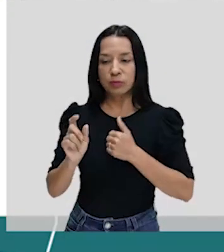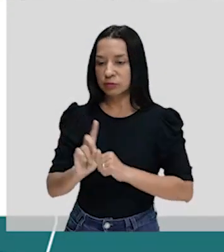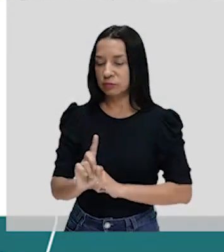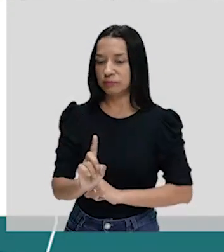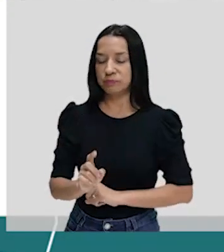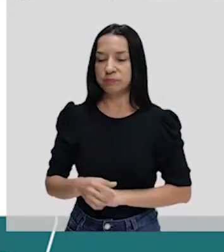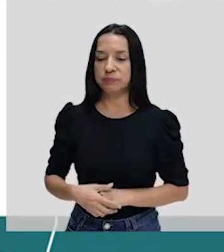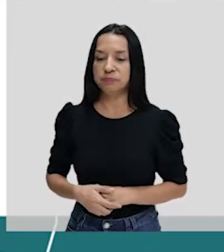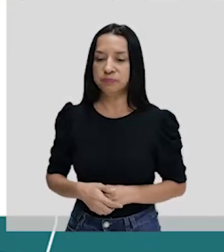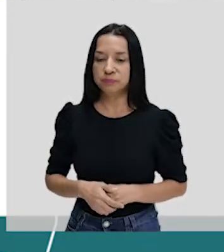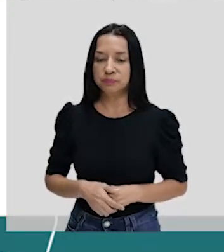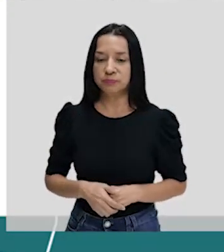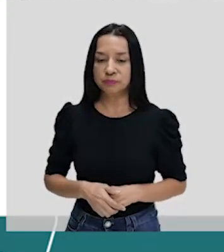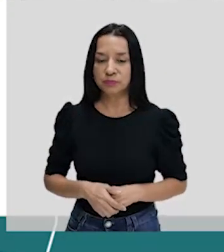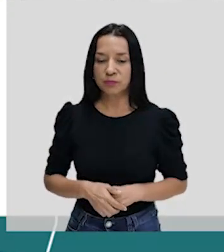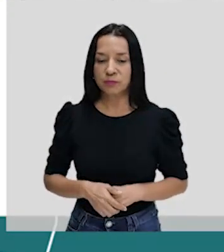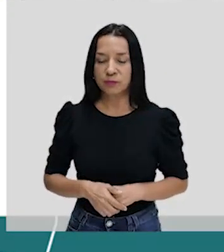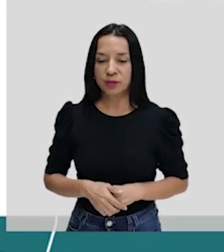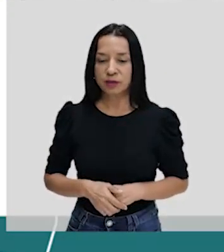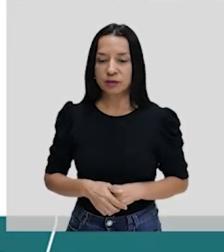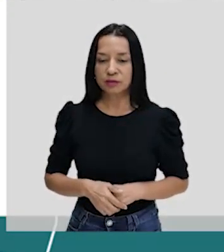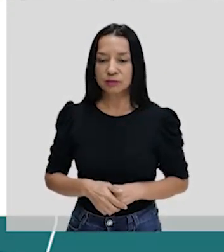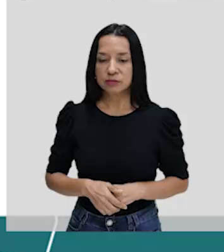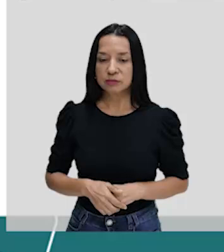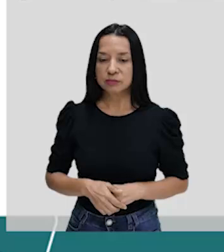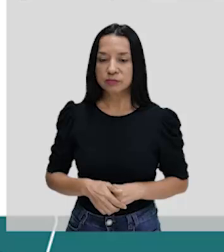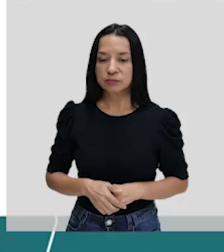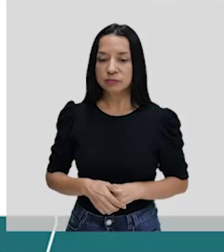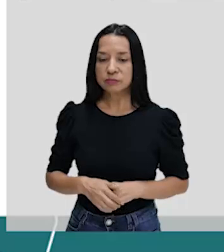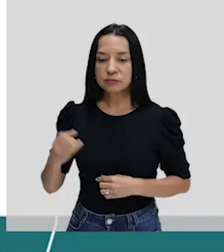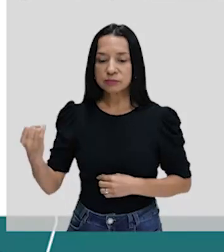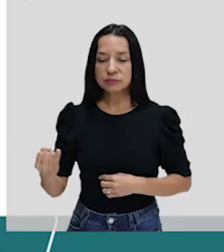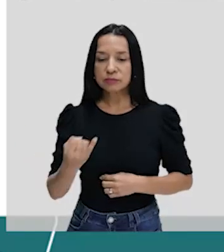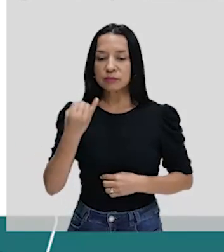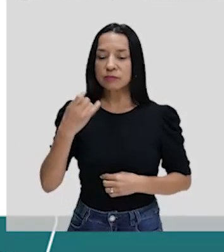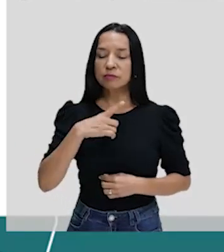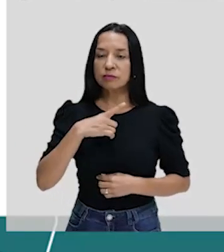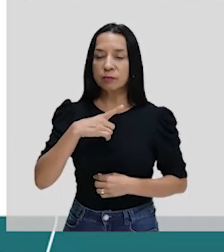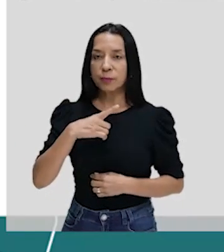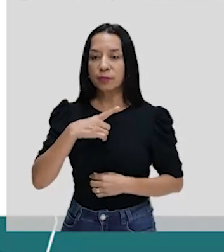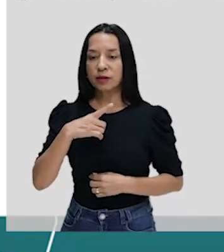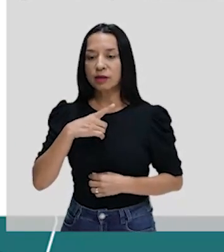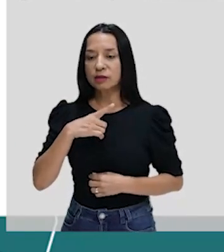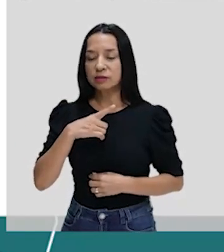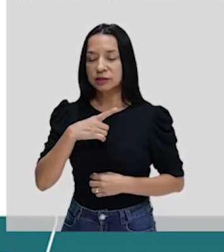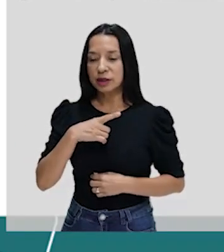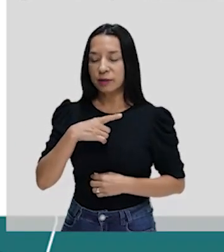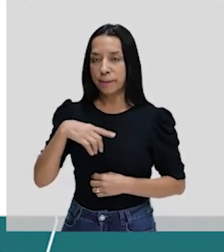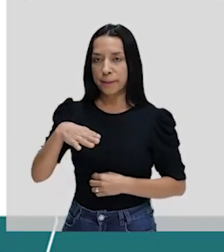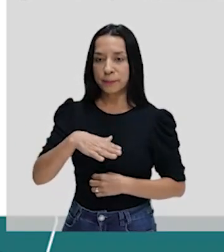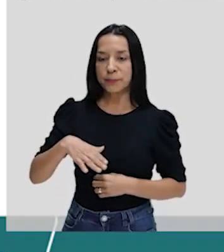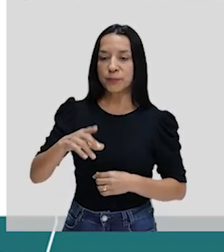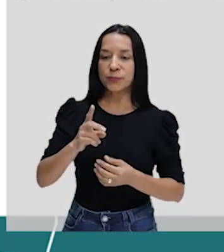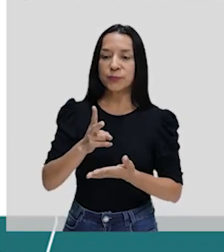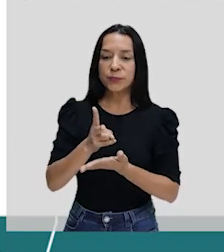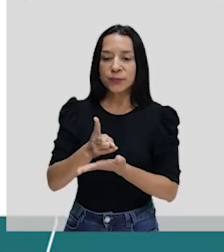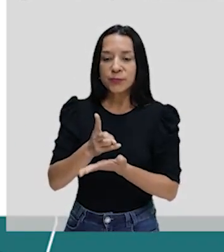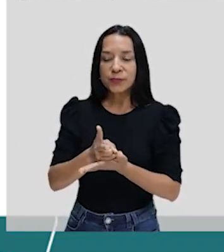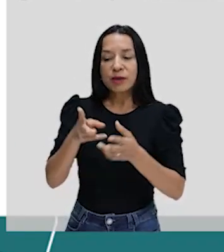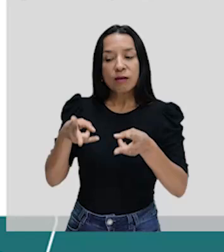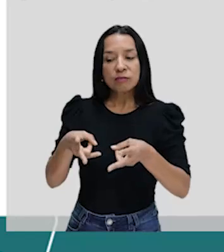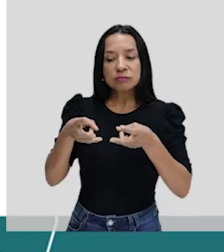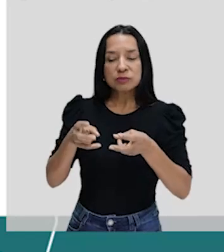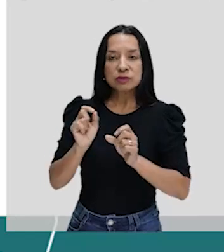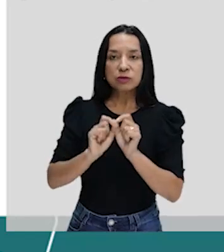flexibilidade e força. Aí a manutenção é importante ela manter os seus níveis do que ela adquiriu, porque